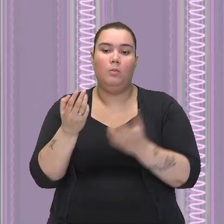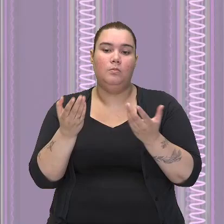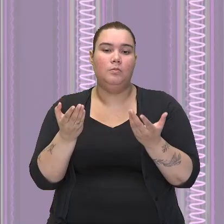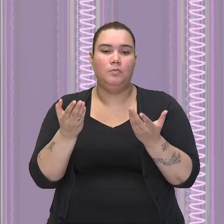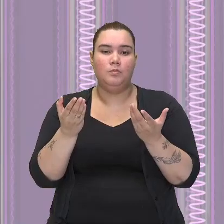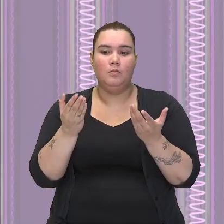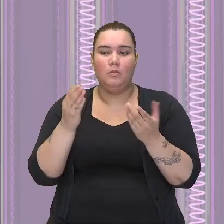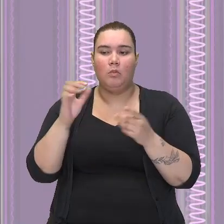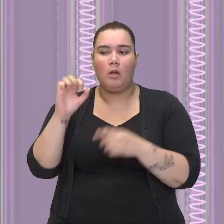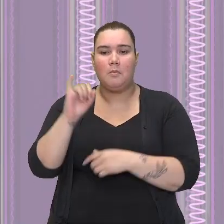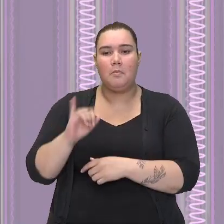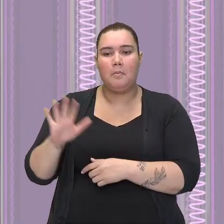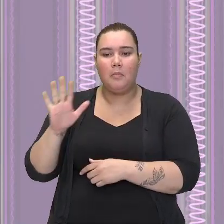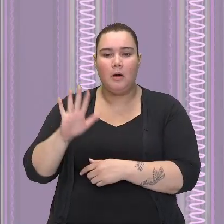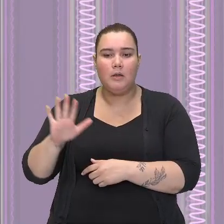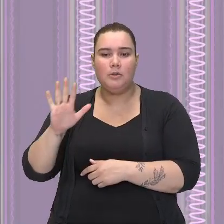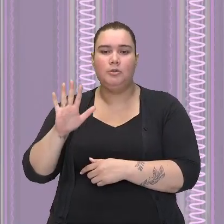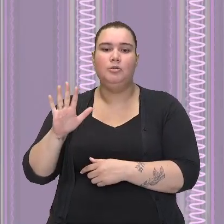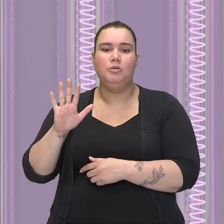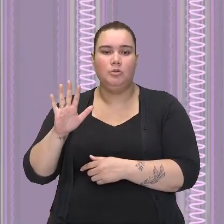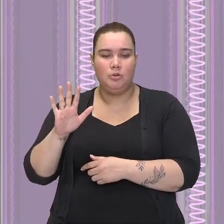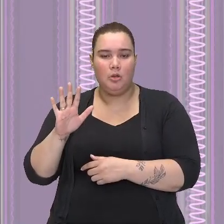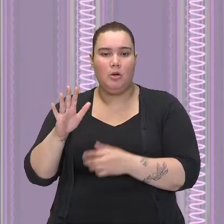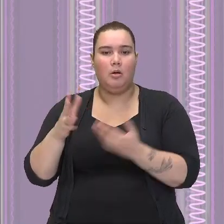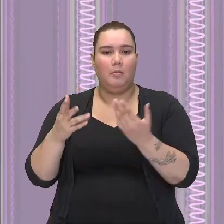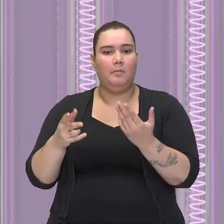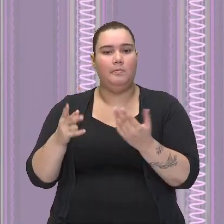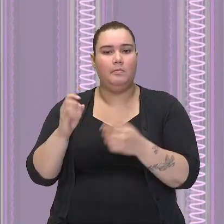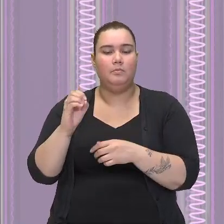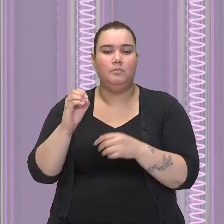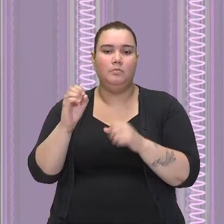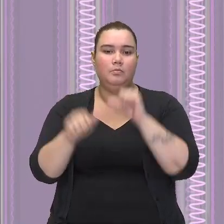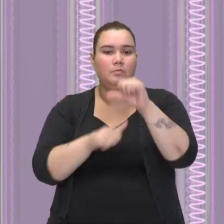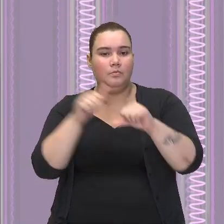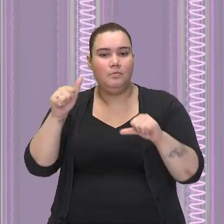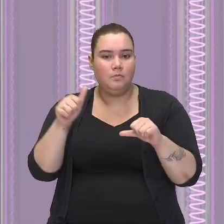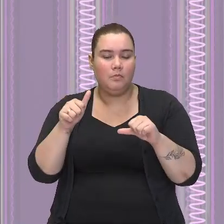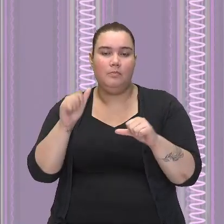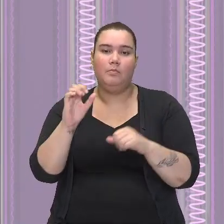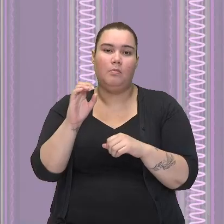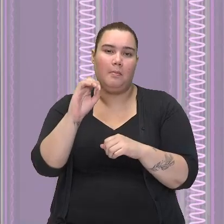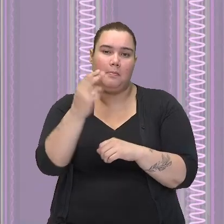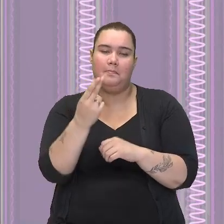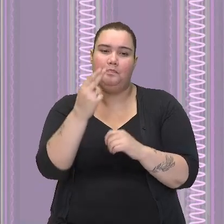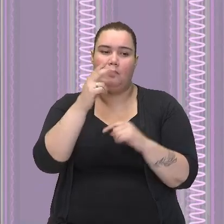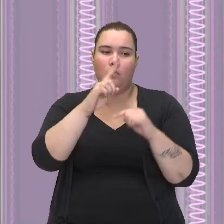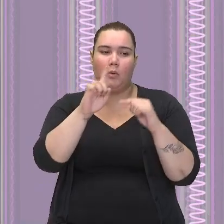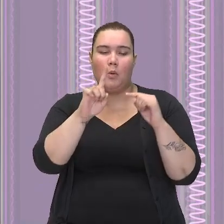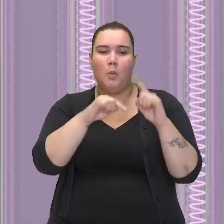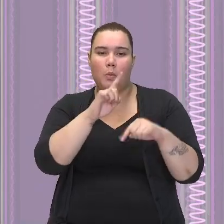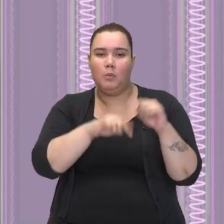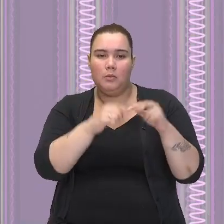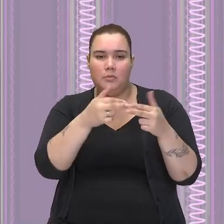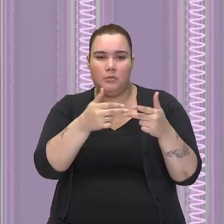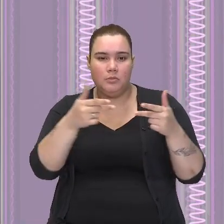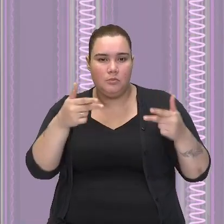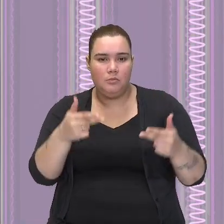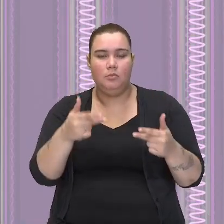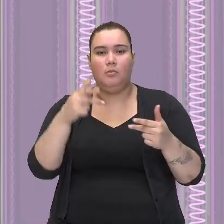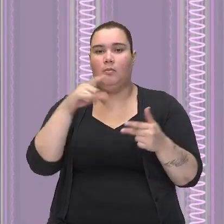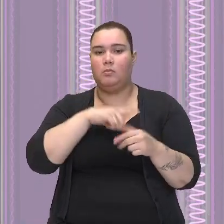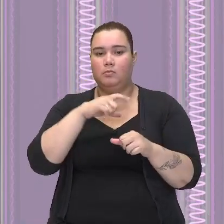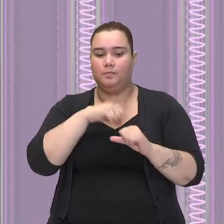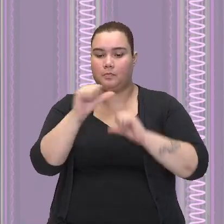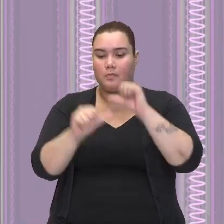entre figuras, ou uma transformação de um objeto transladando para